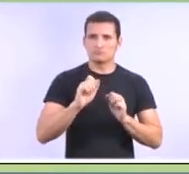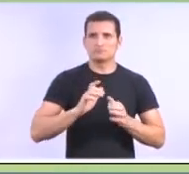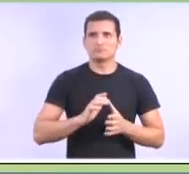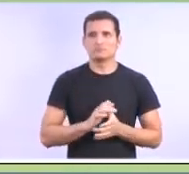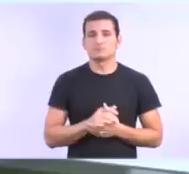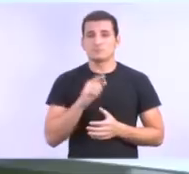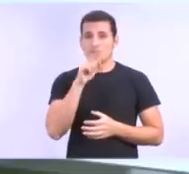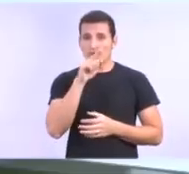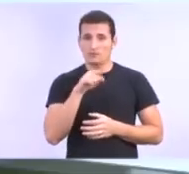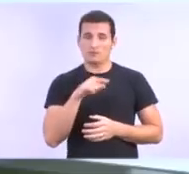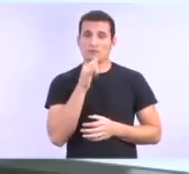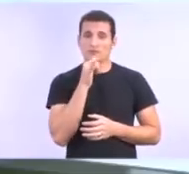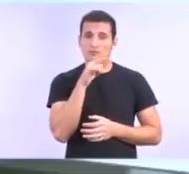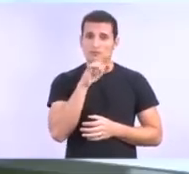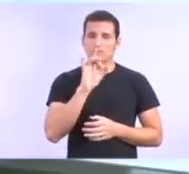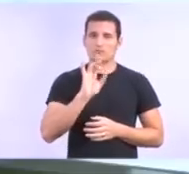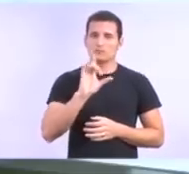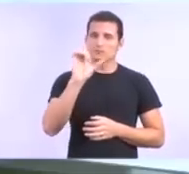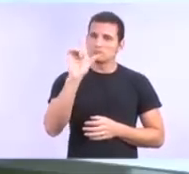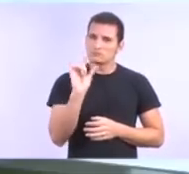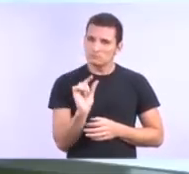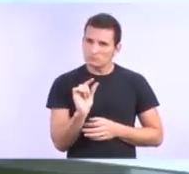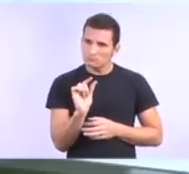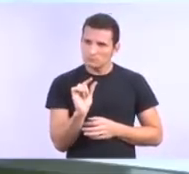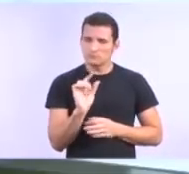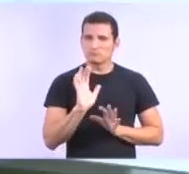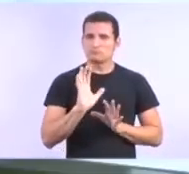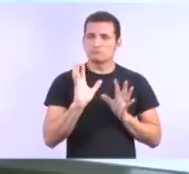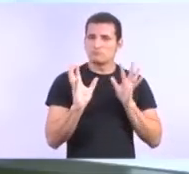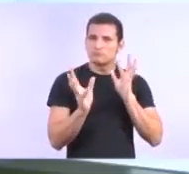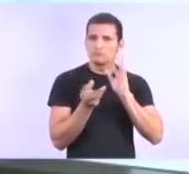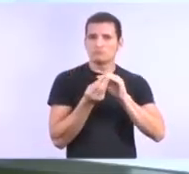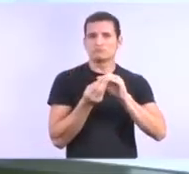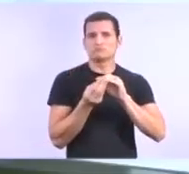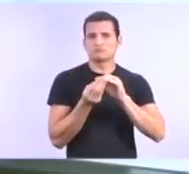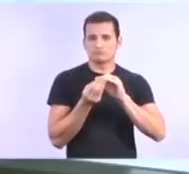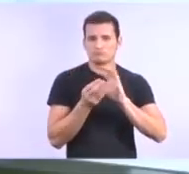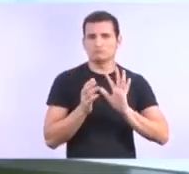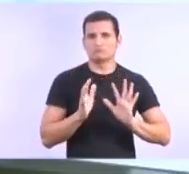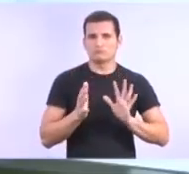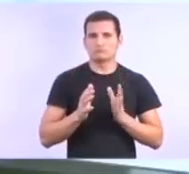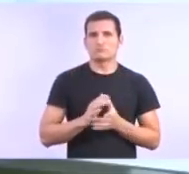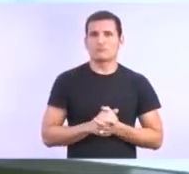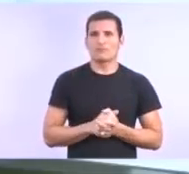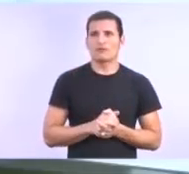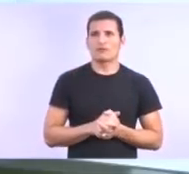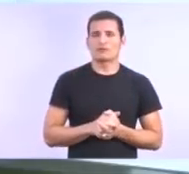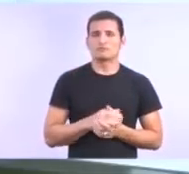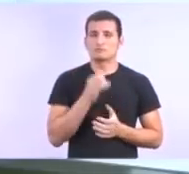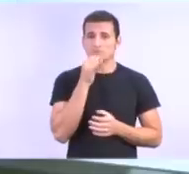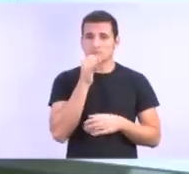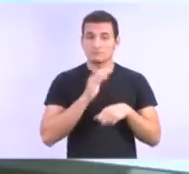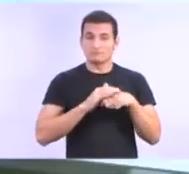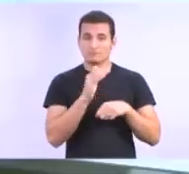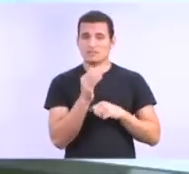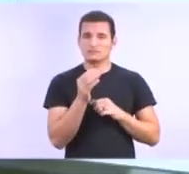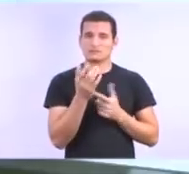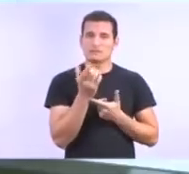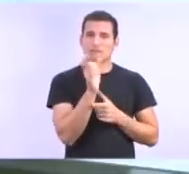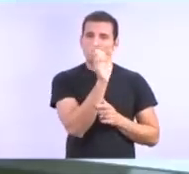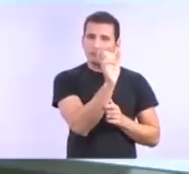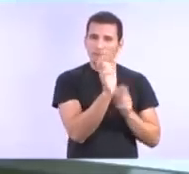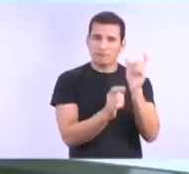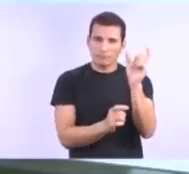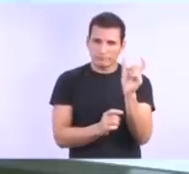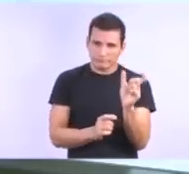exemplo, a gente vai diminuir esse mundo para a gente não ser muito extensos. Quanto mais características a gente coloca, mais código a gente vai ter que